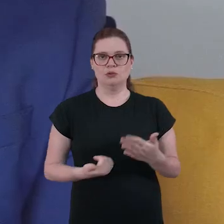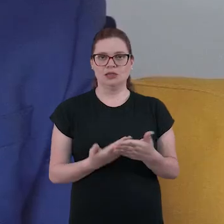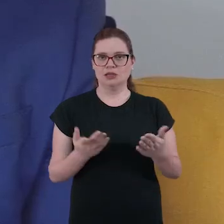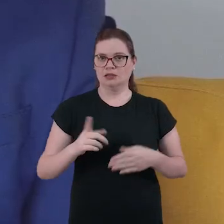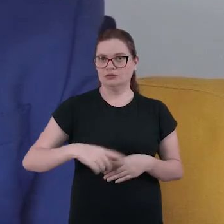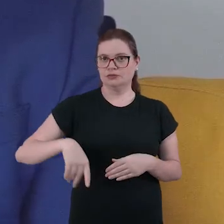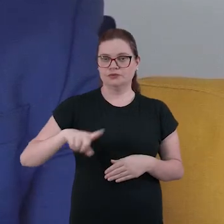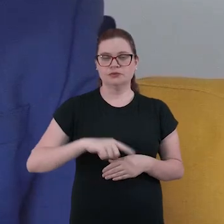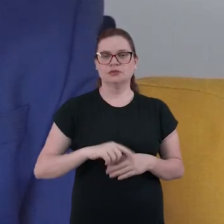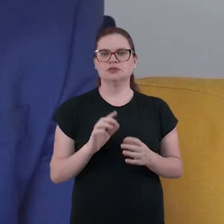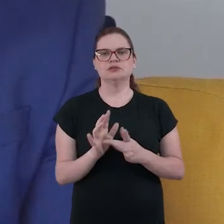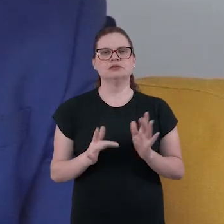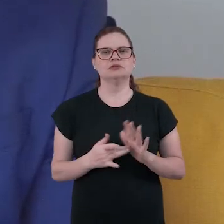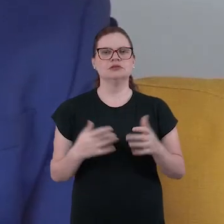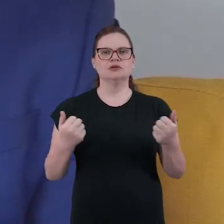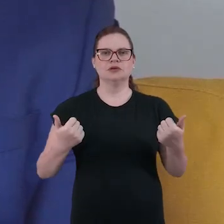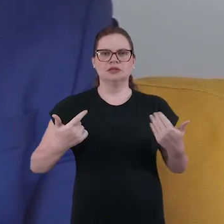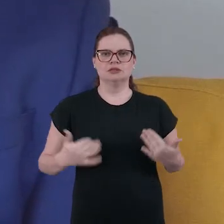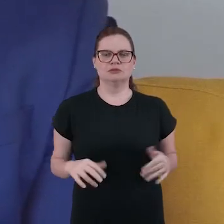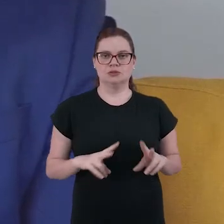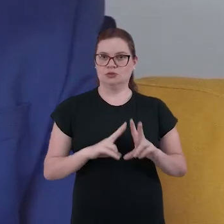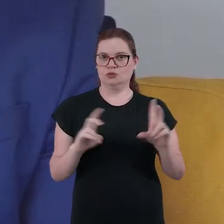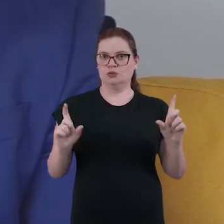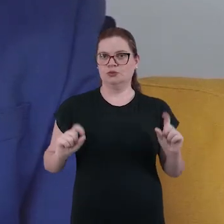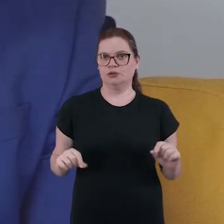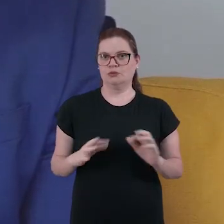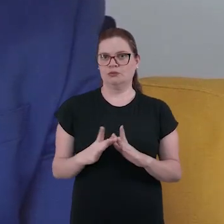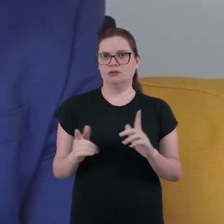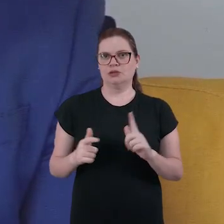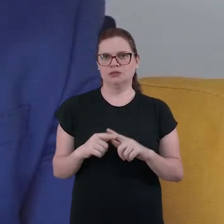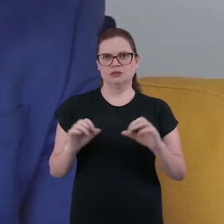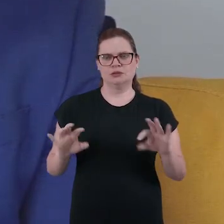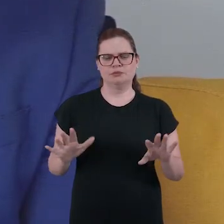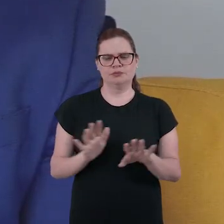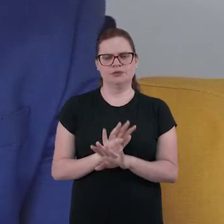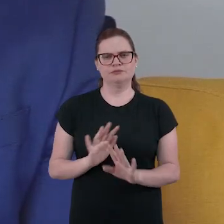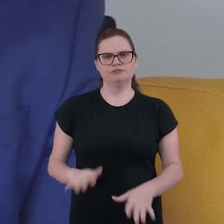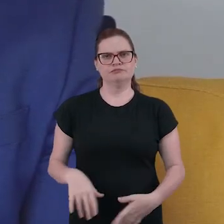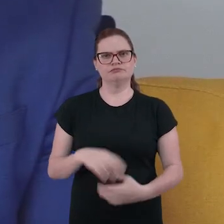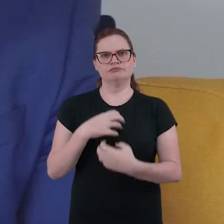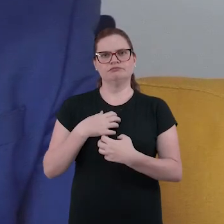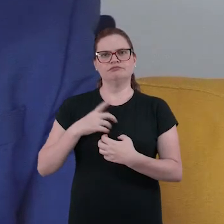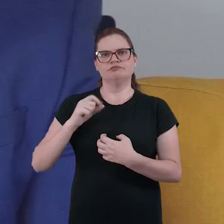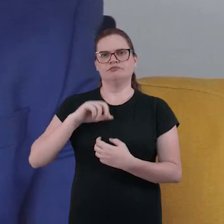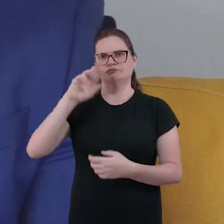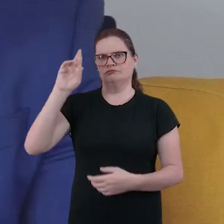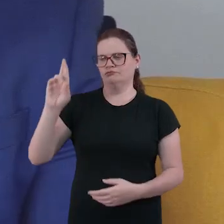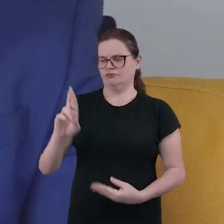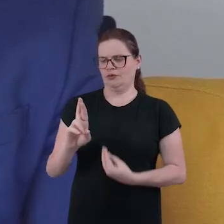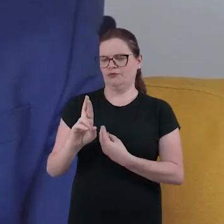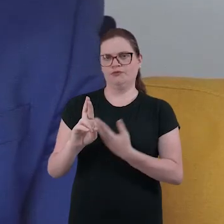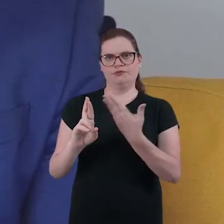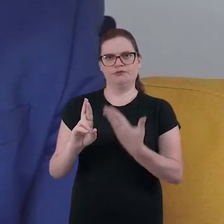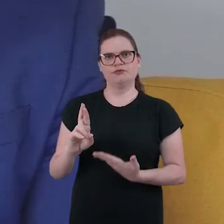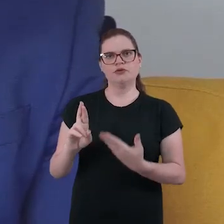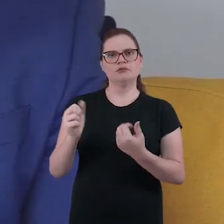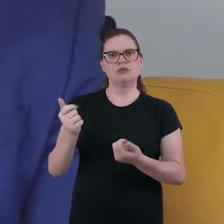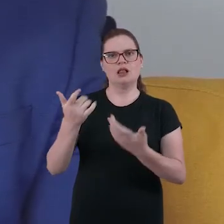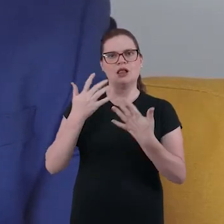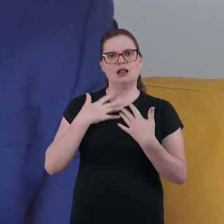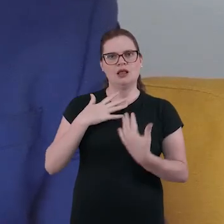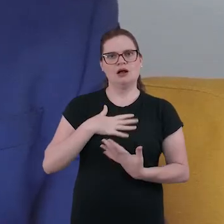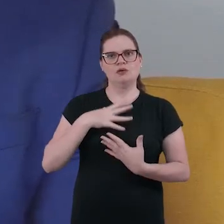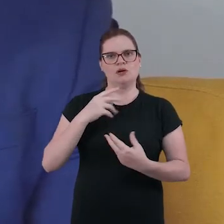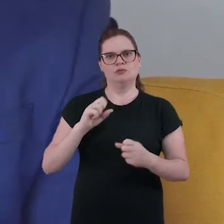vós. Então, Jesus estava falando de uma igreja que seria levantada para que o alimento vivo não faltasse. Ele estaria presente